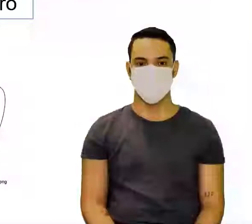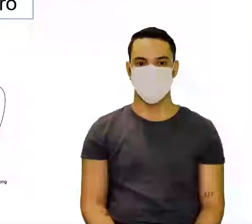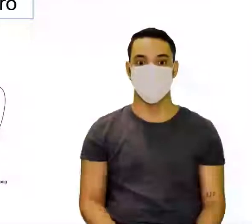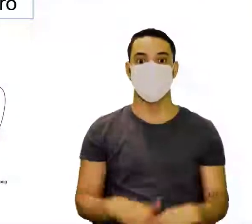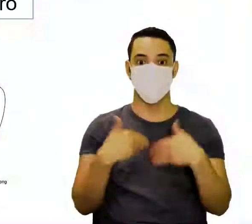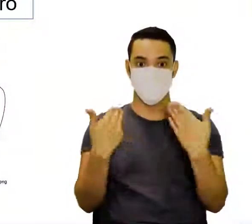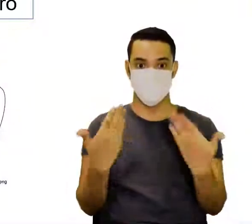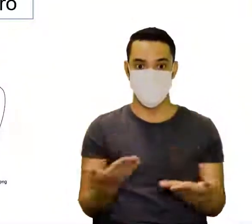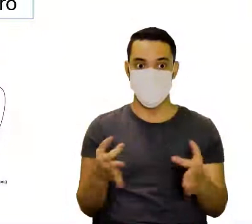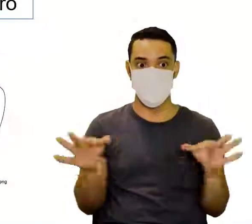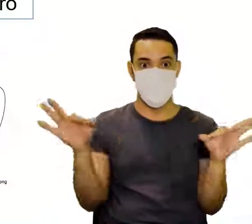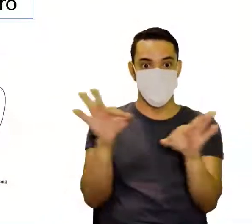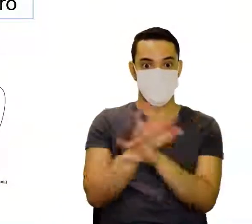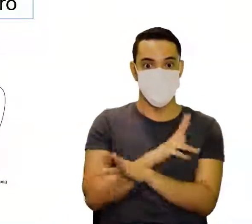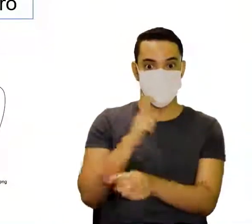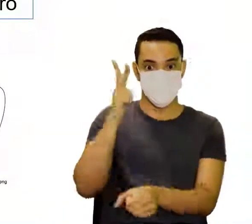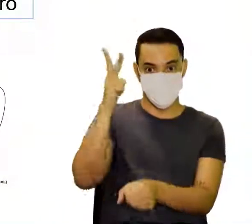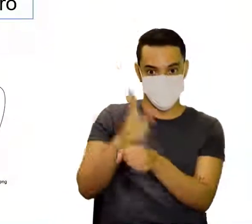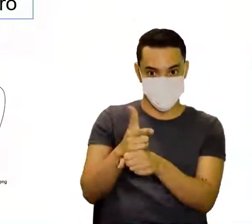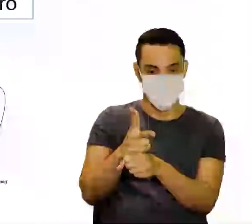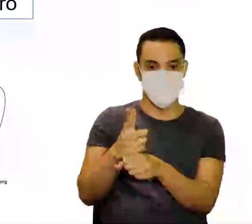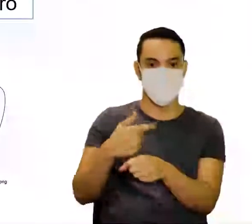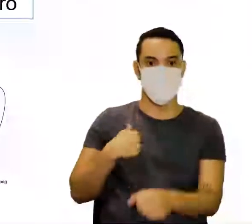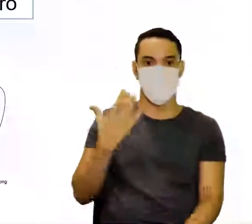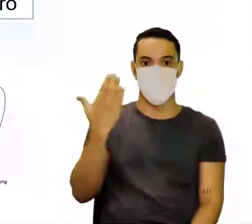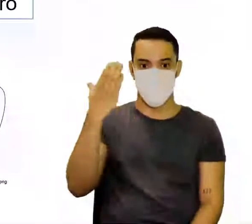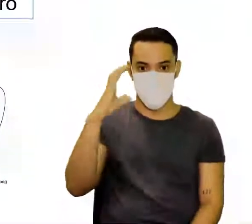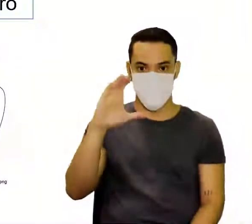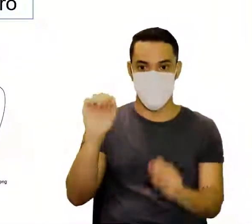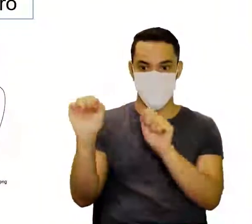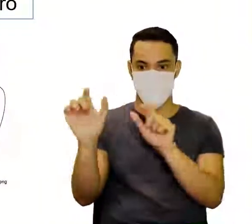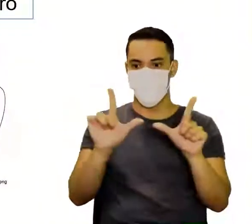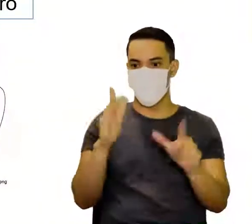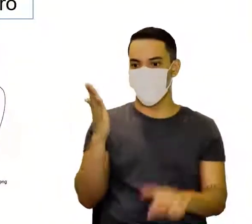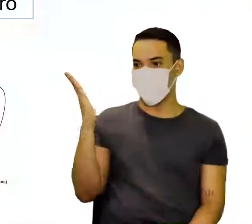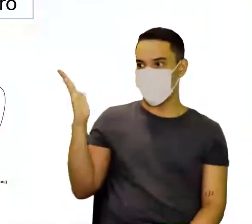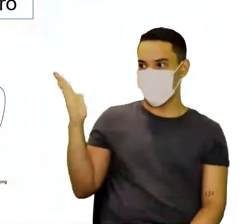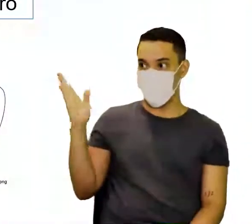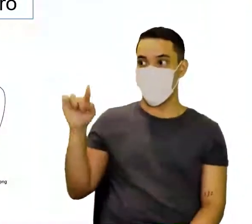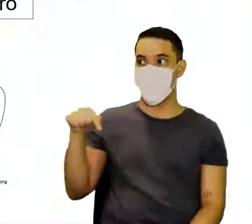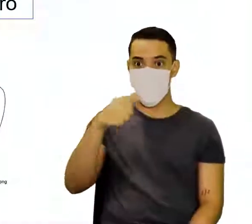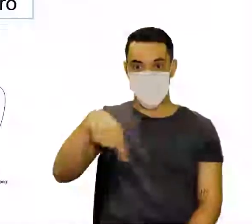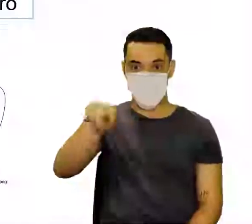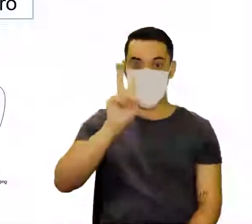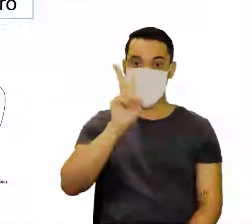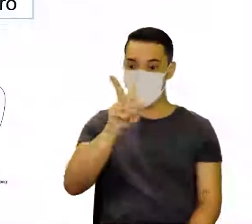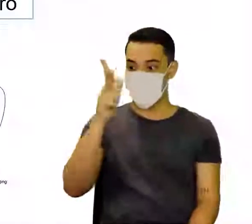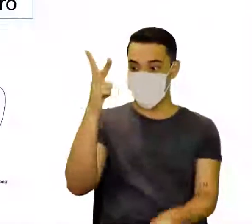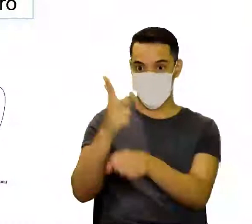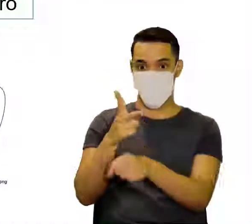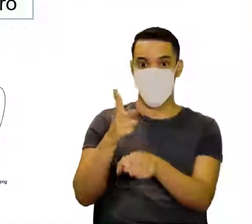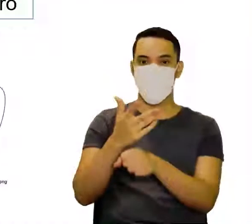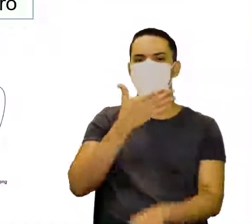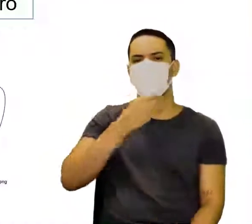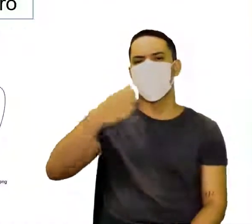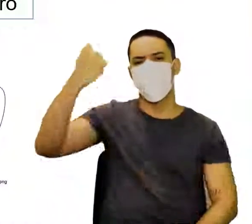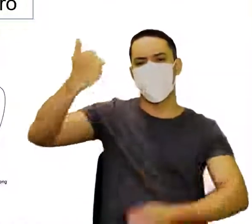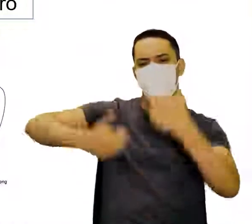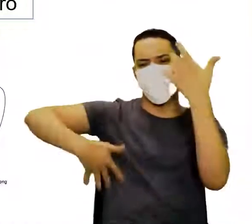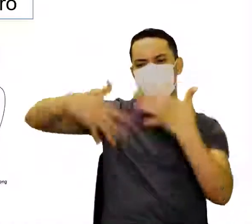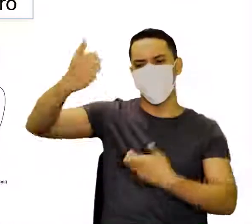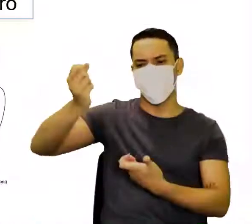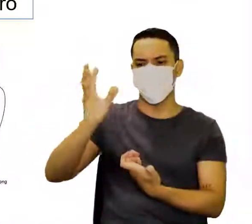Pessoal, acabou o nosso vídeo, já deixei aqui no slide para nós, ok? Vocês viram lá o vídeo de um rapaz entrando